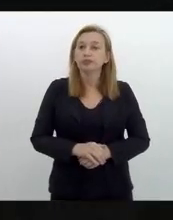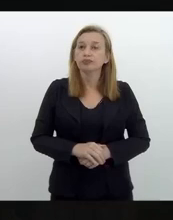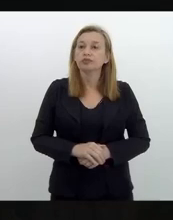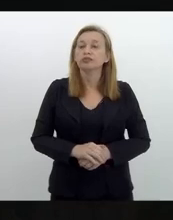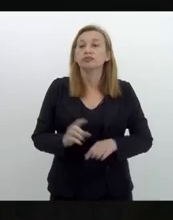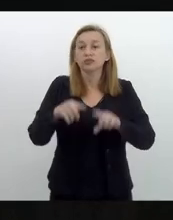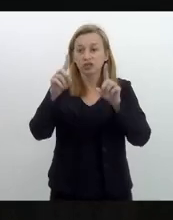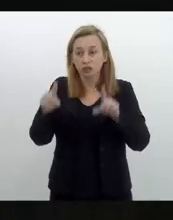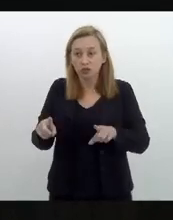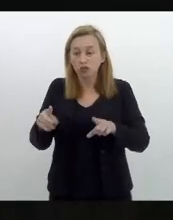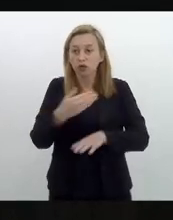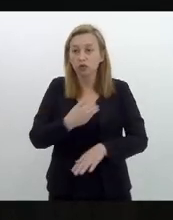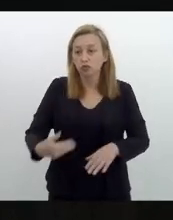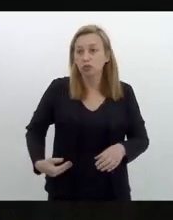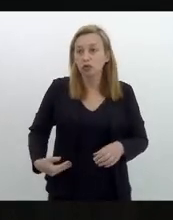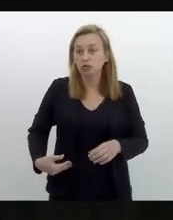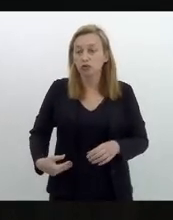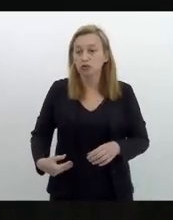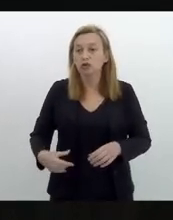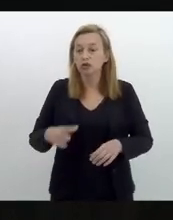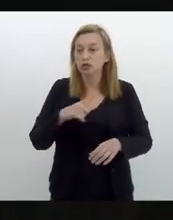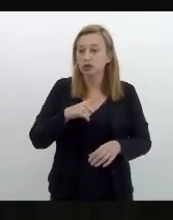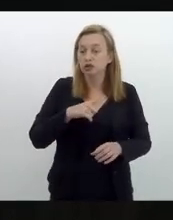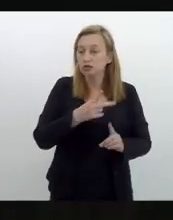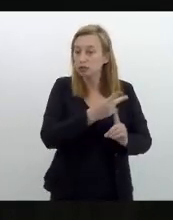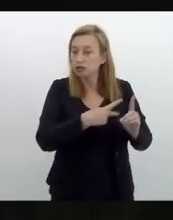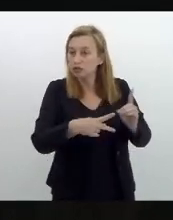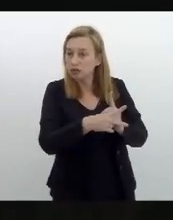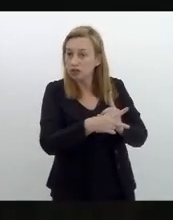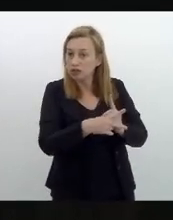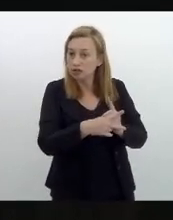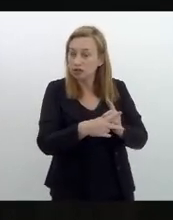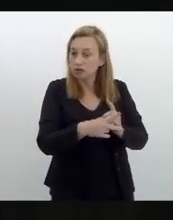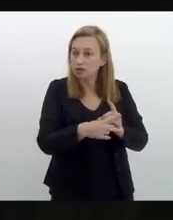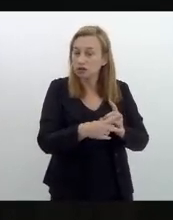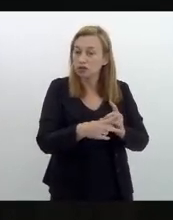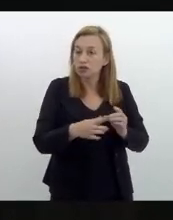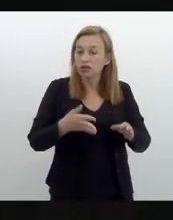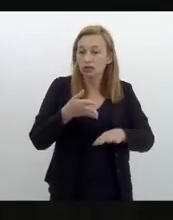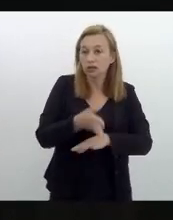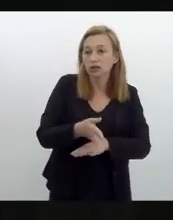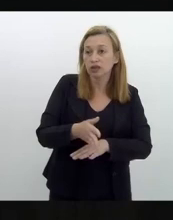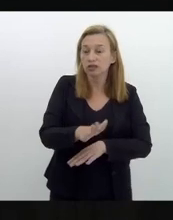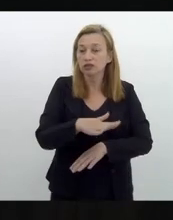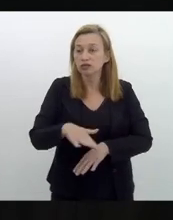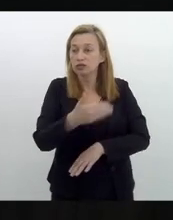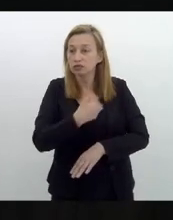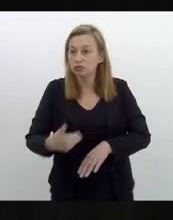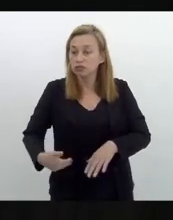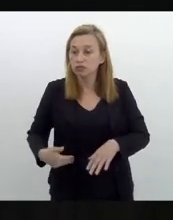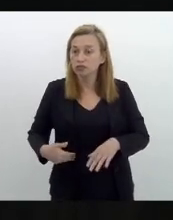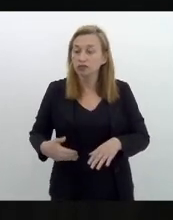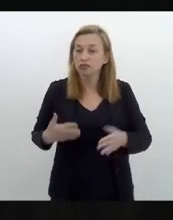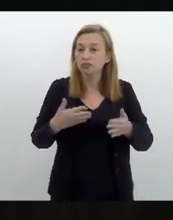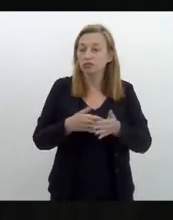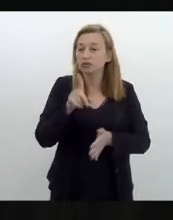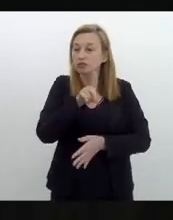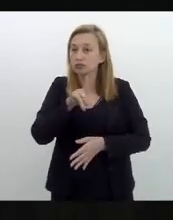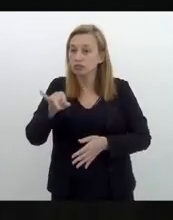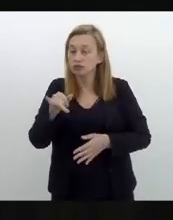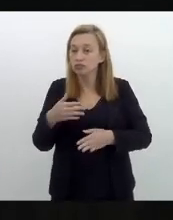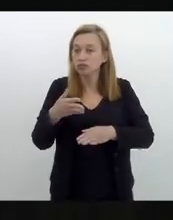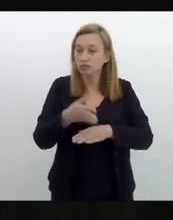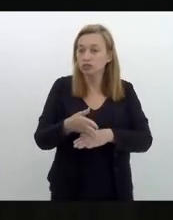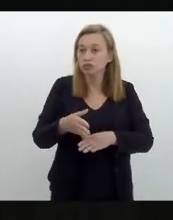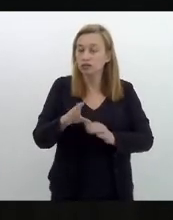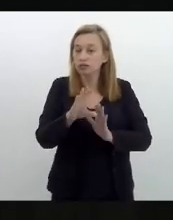servidor público federal que tenha filiado ao regime geral da providência social ingressado no serviço público em cargo efetivo até a data da entrada e vigor dessa emenda